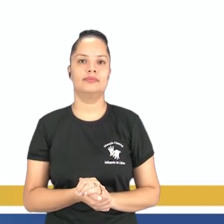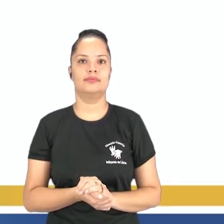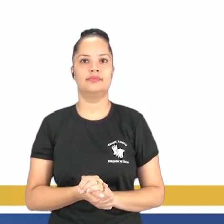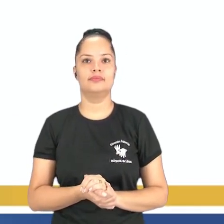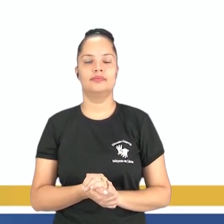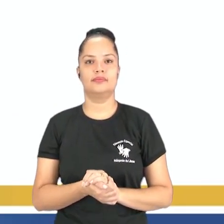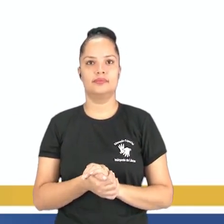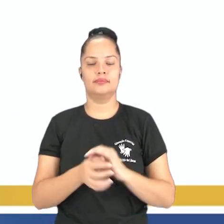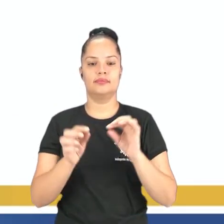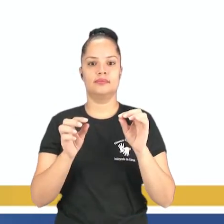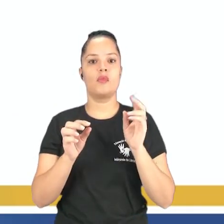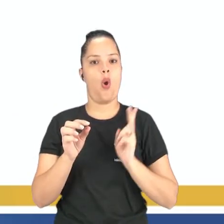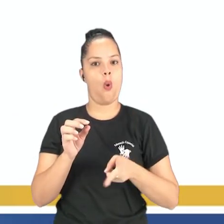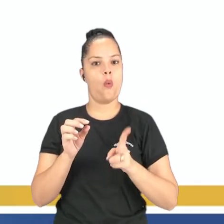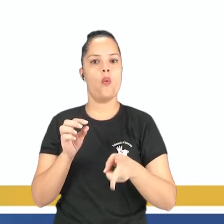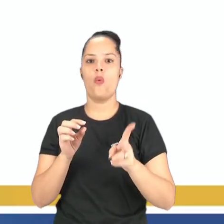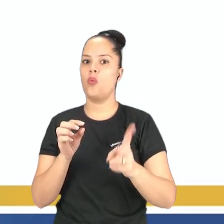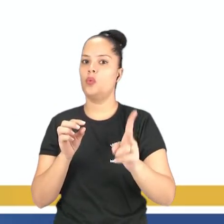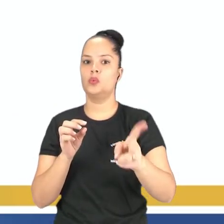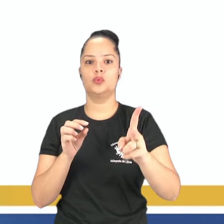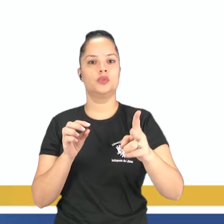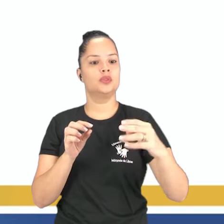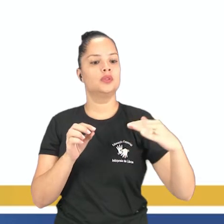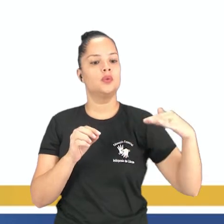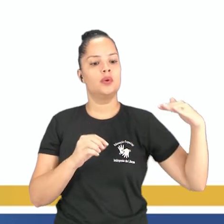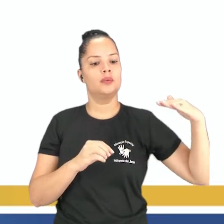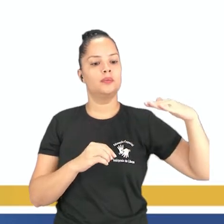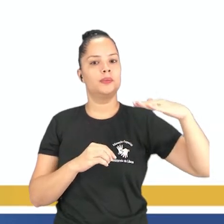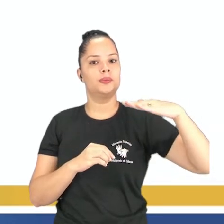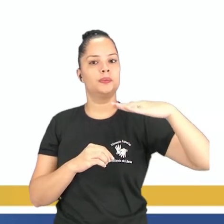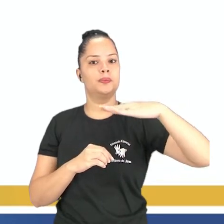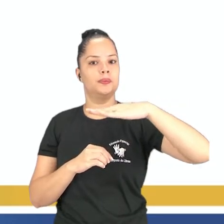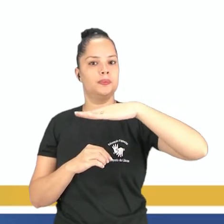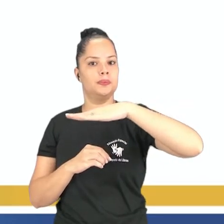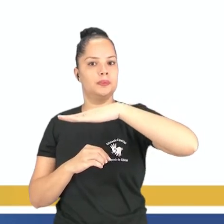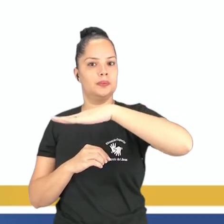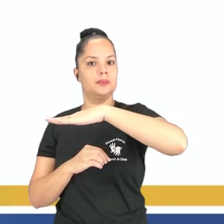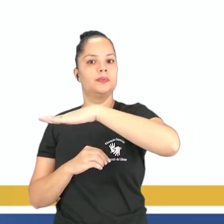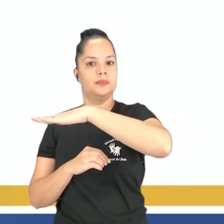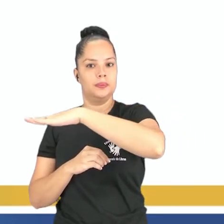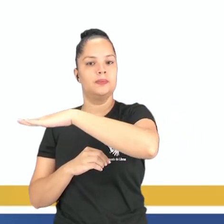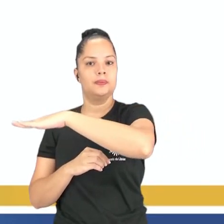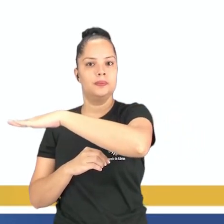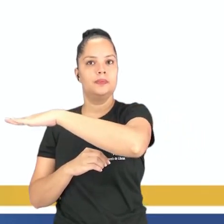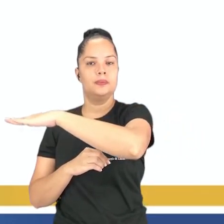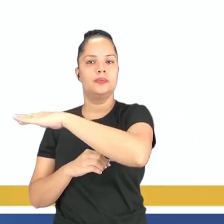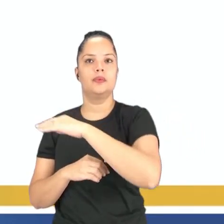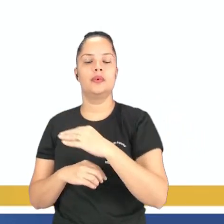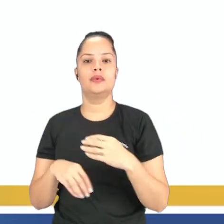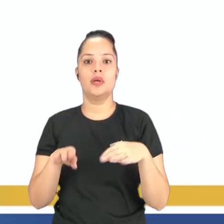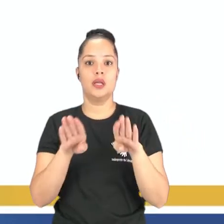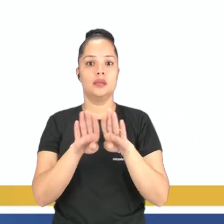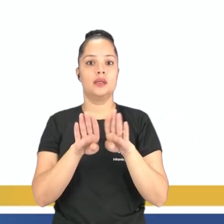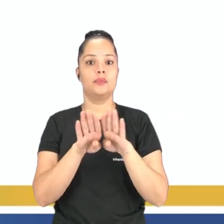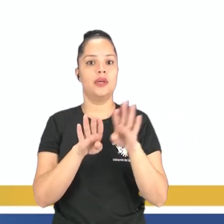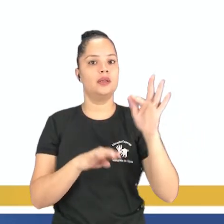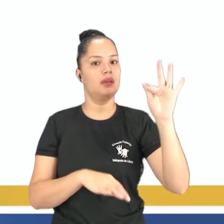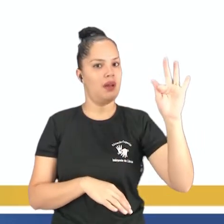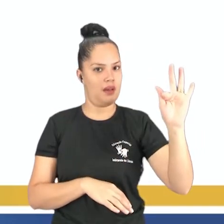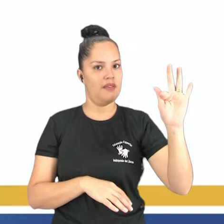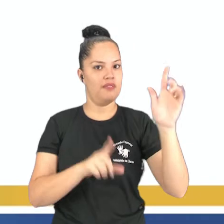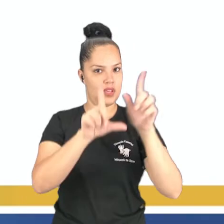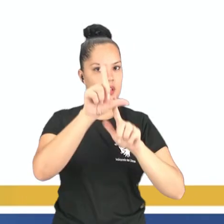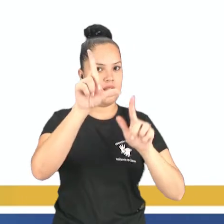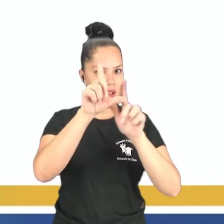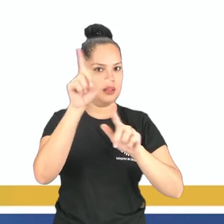mesma distância e mantendo aí, é importante que a gente mantenha a congruência dessa figura, né? Então, vendo aí a letrinha